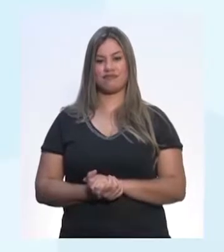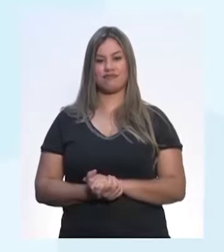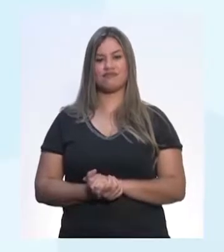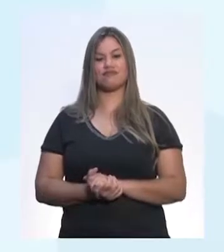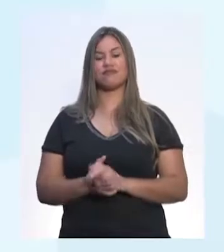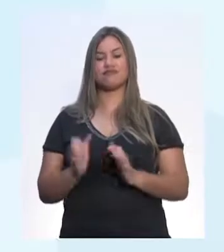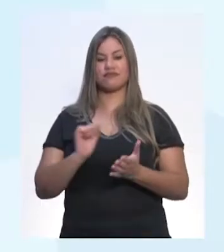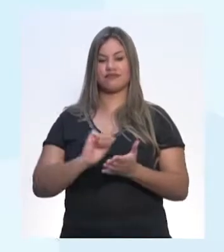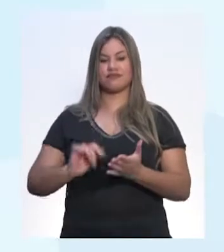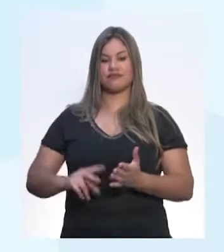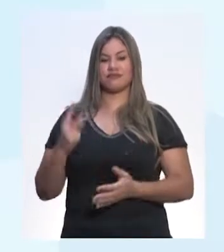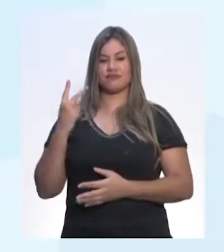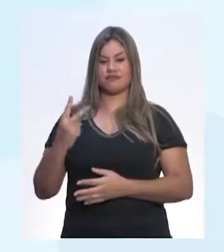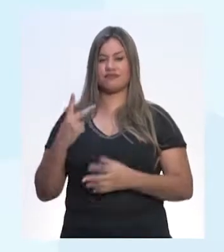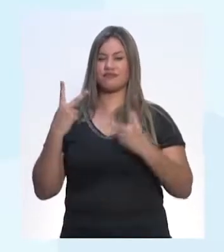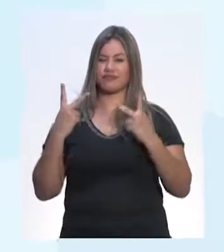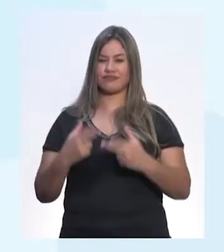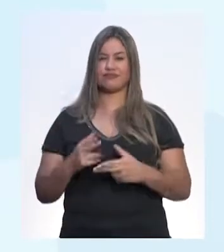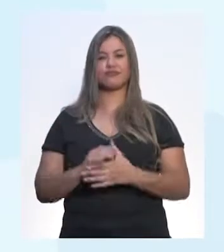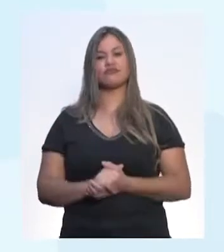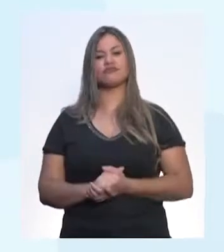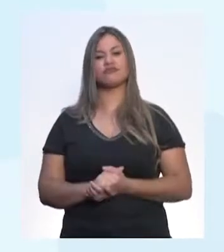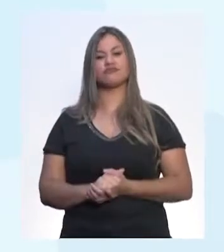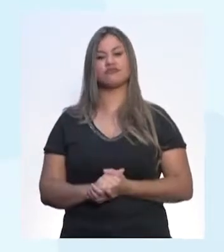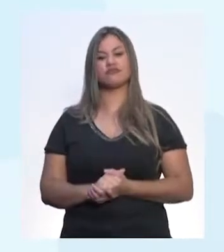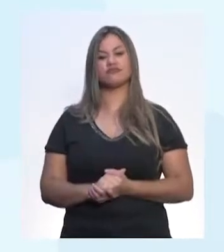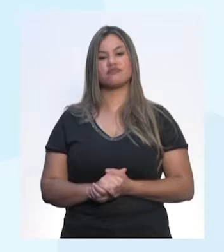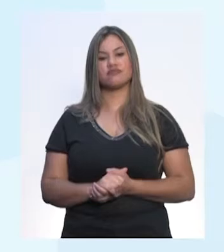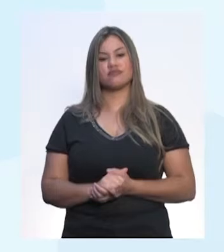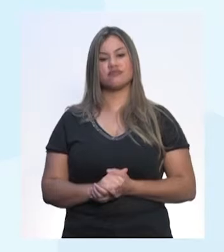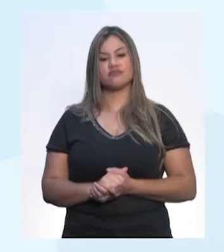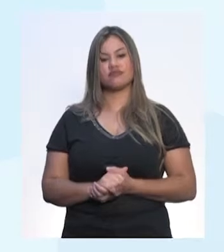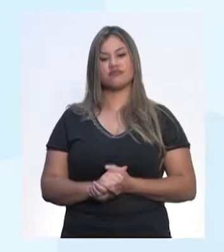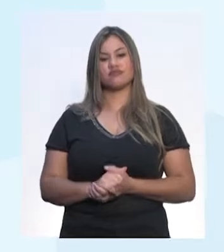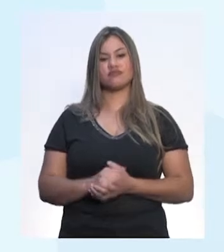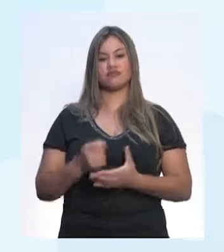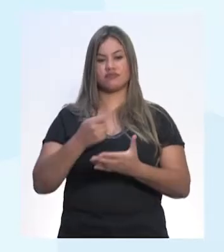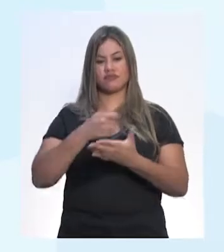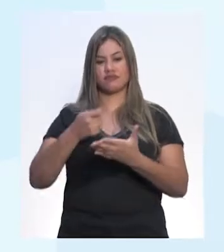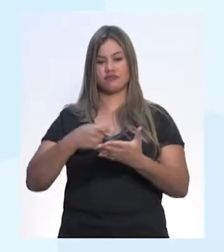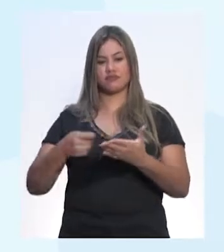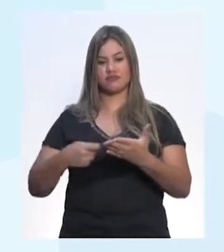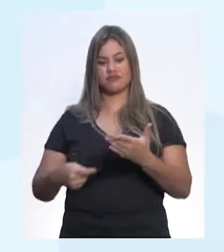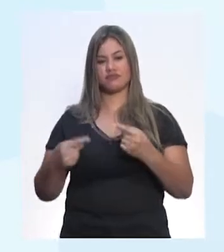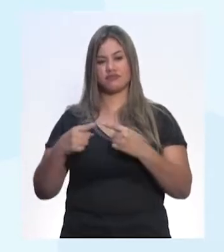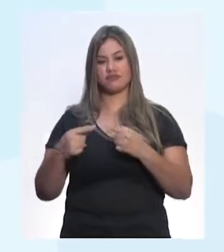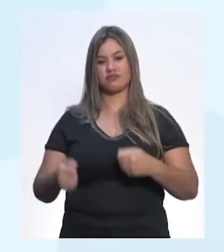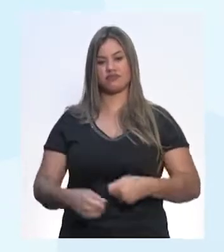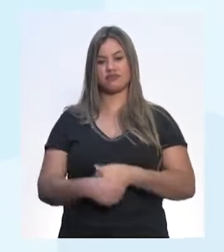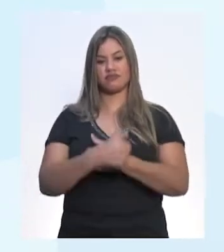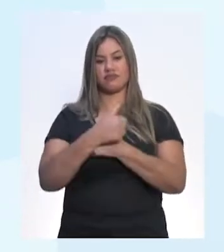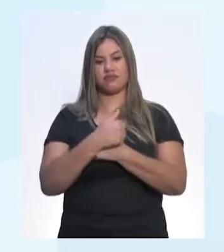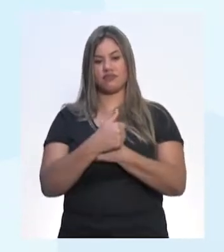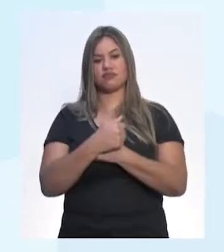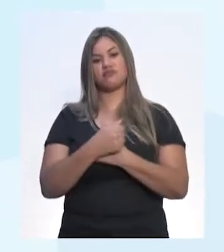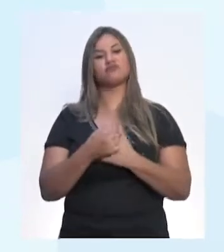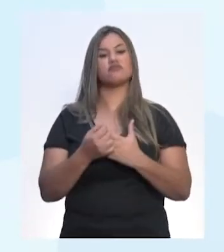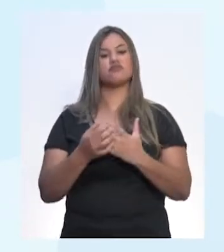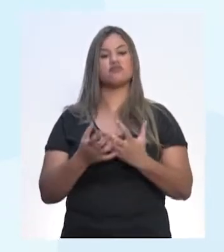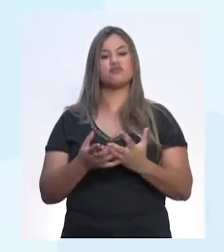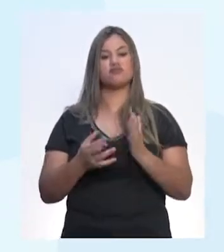Atividade 2. A ideia é a mesma, correto? Escrever a equação